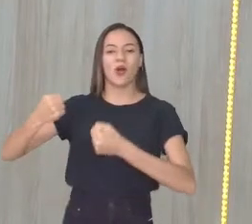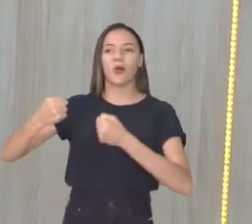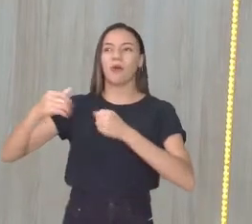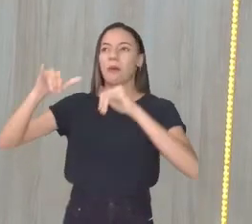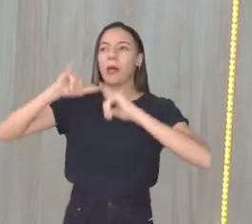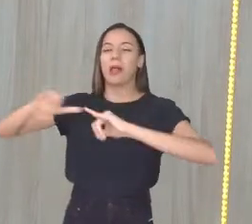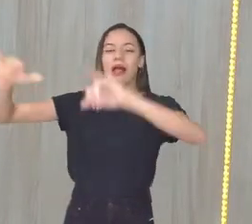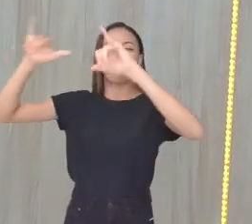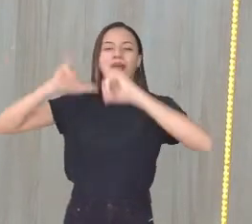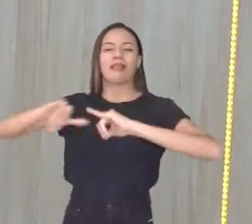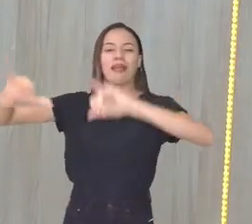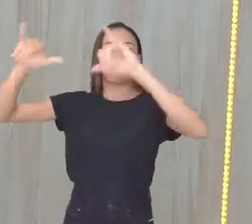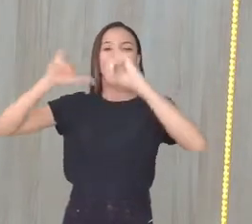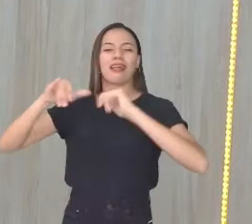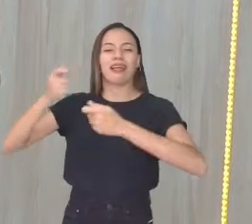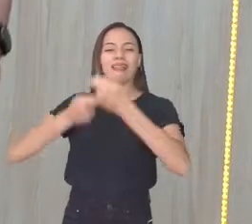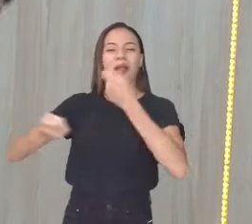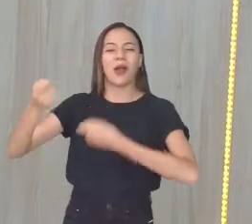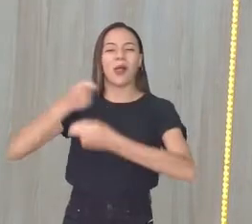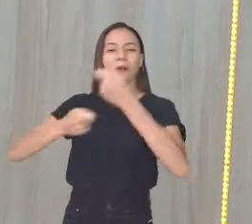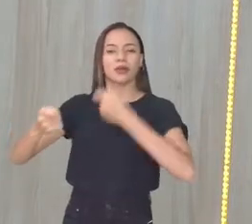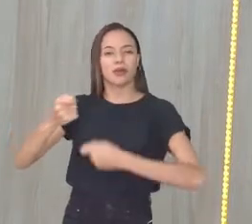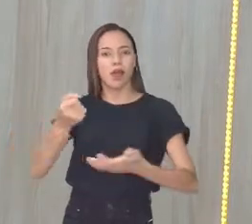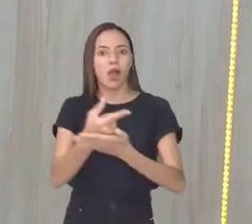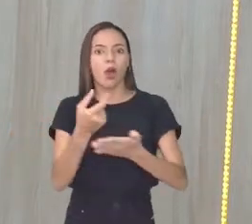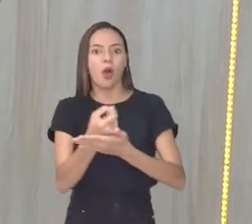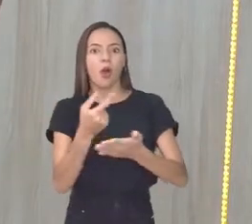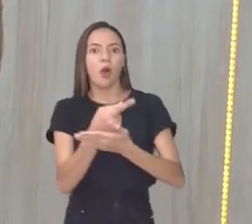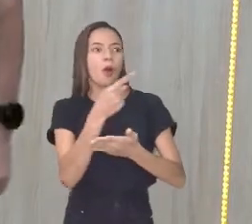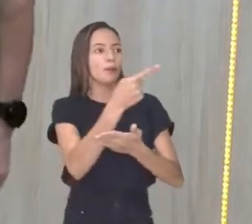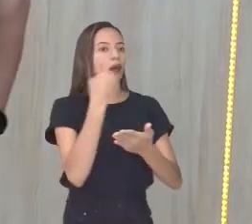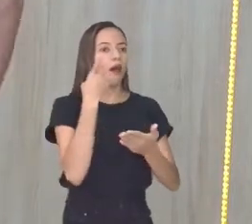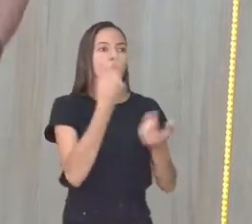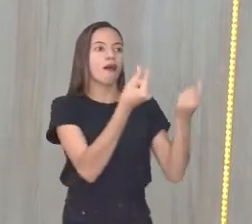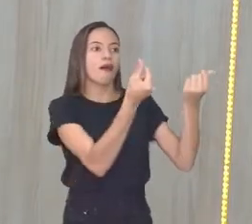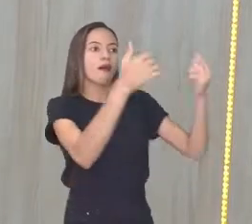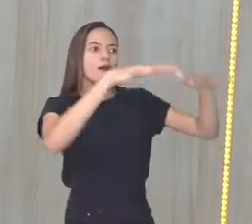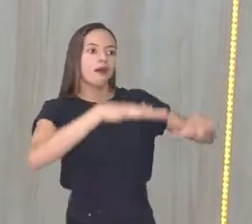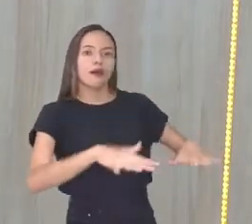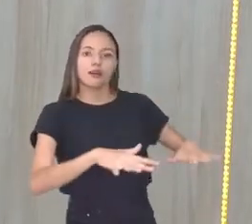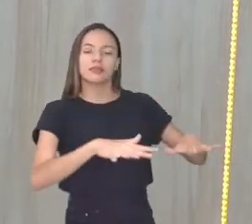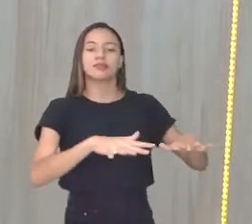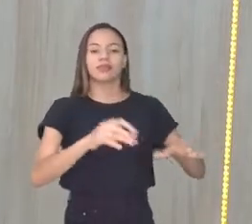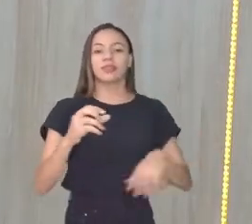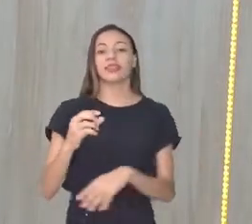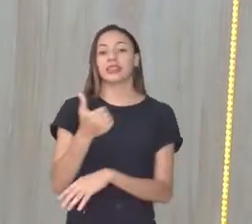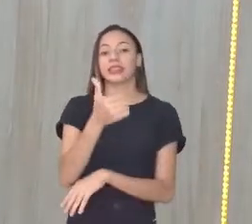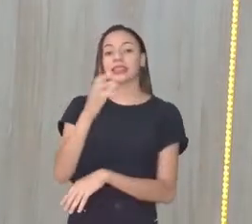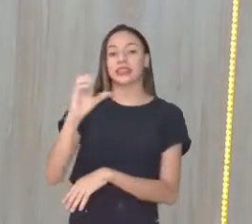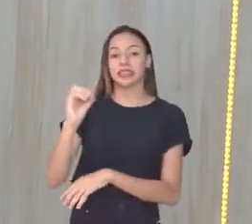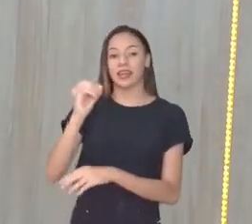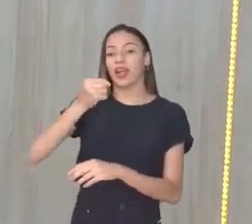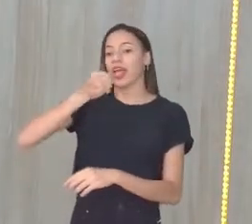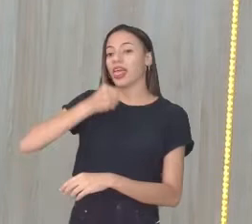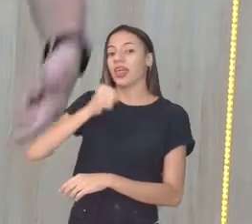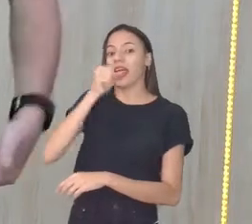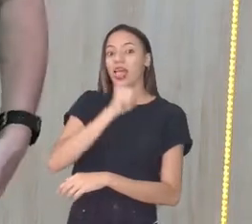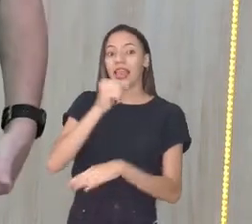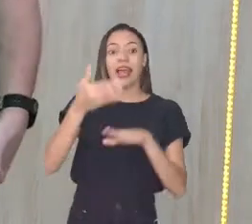o carro da economia. Compre economizando e economize comprando 10 bolas de sorvete,